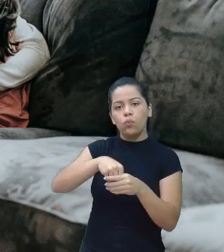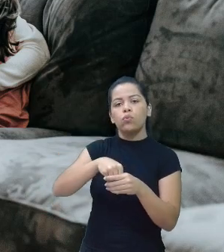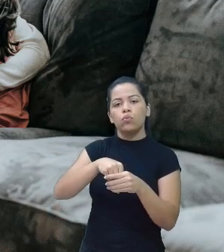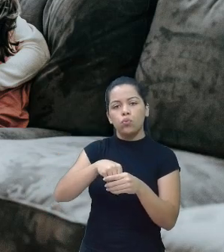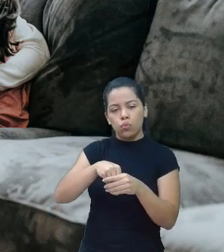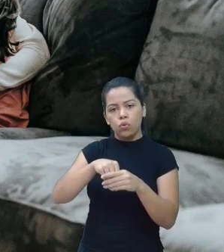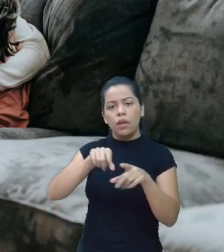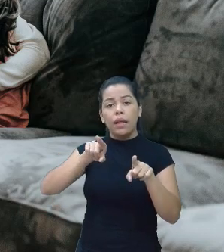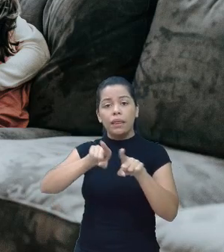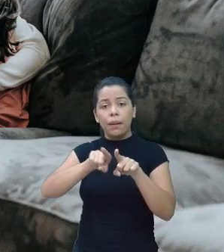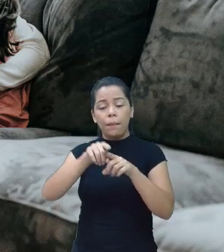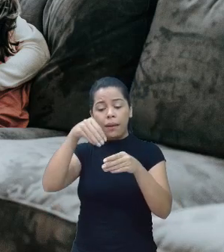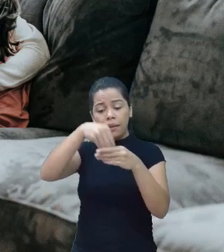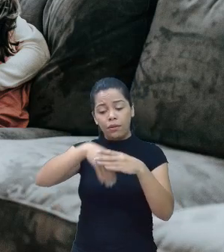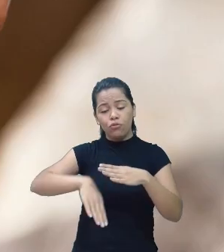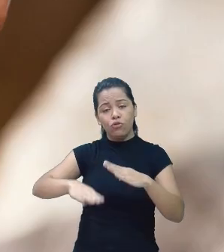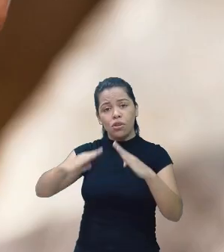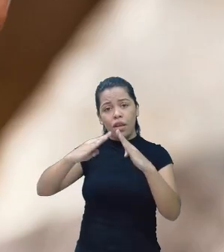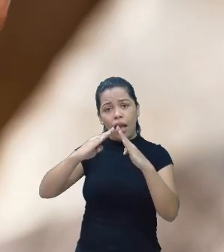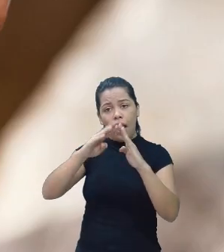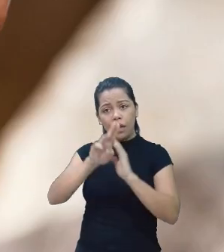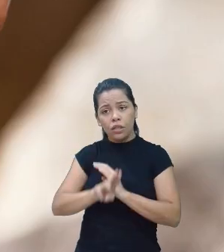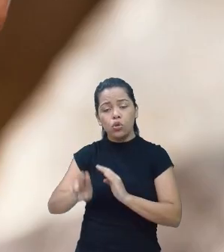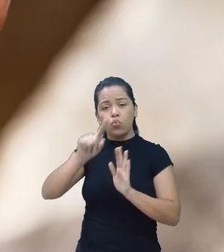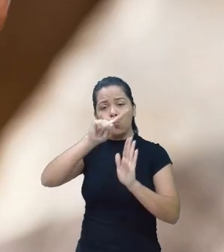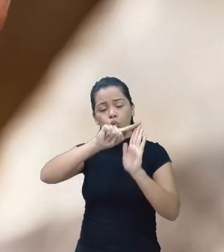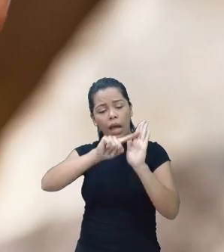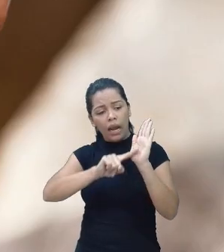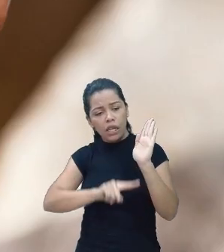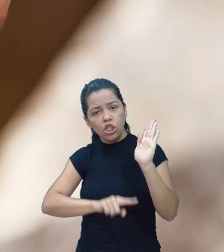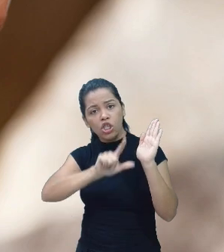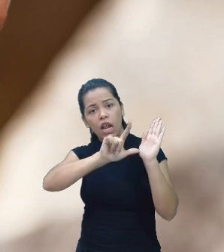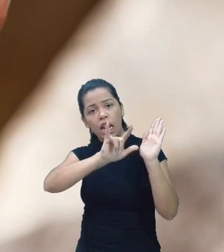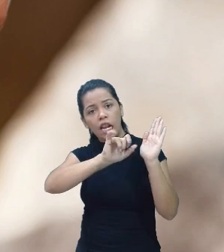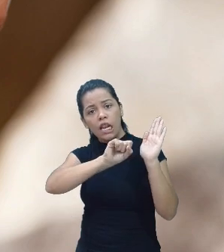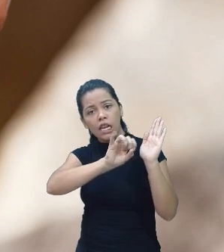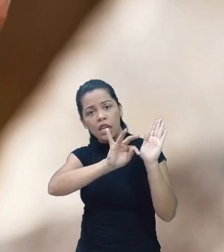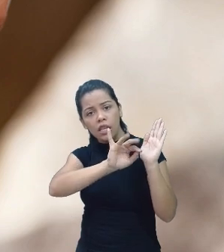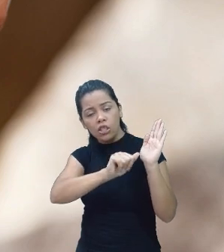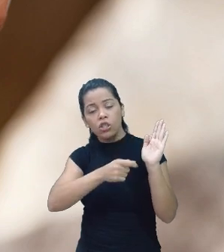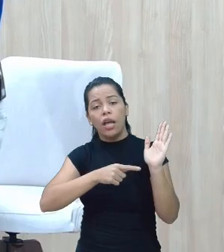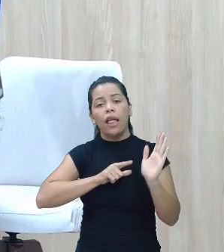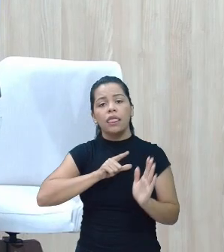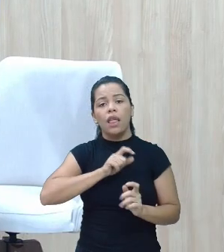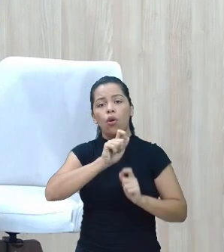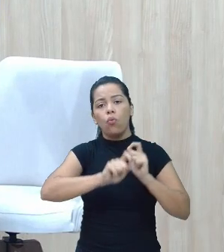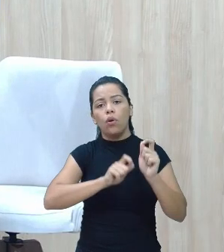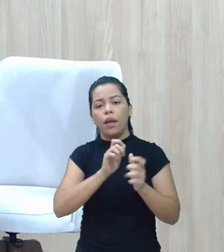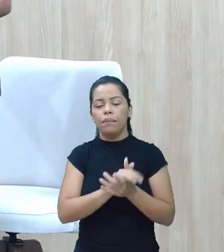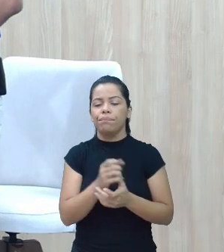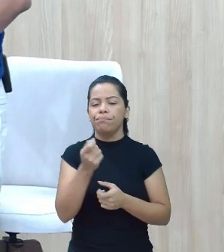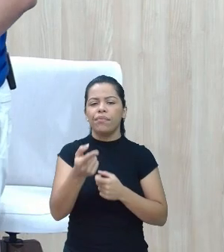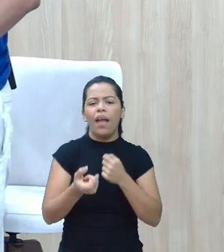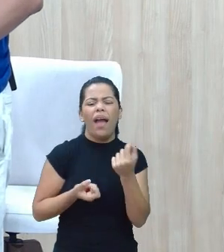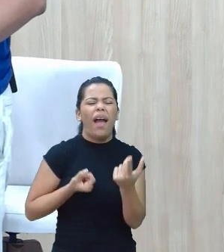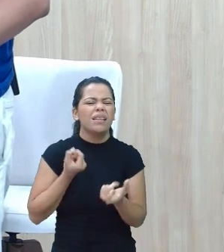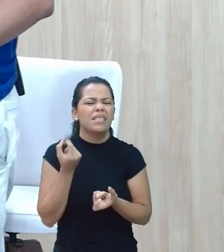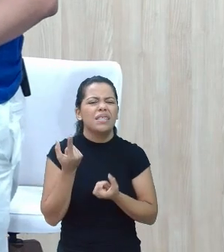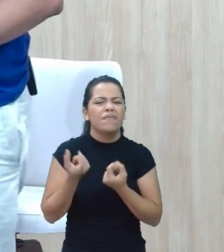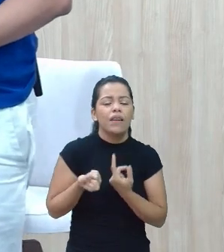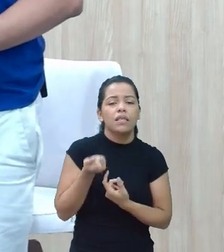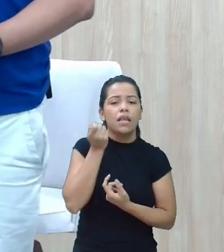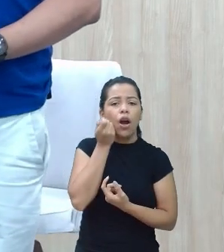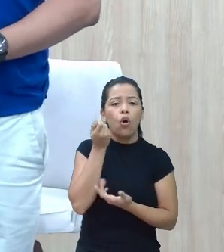uso doméstico dessa lista. Partindo do uso doméstico primeiro, temos o seguinte. Às vezes acontece de você